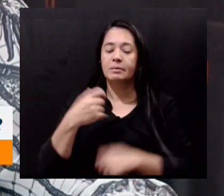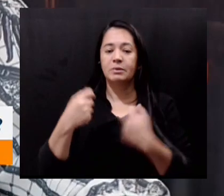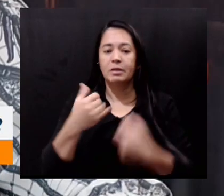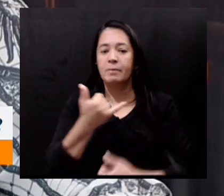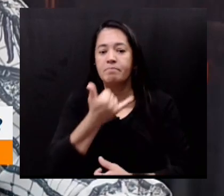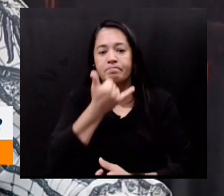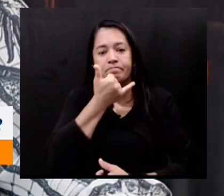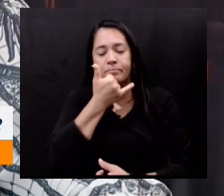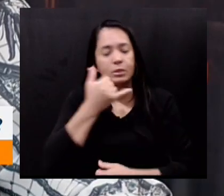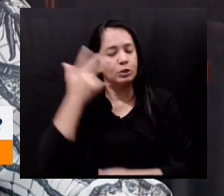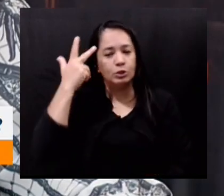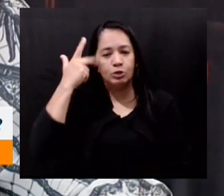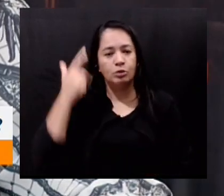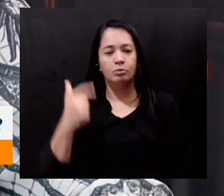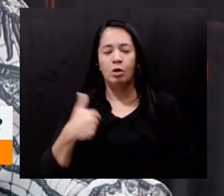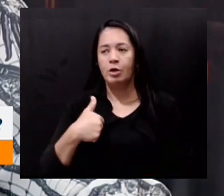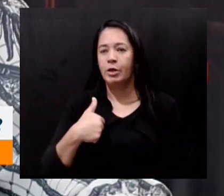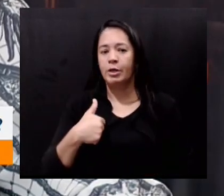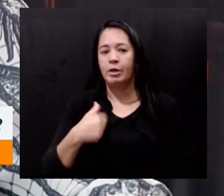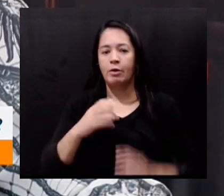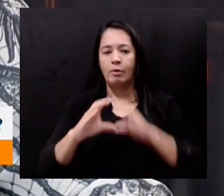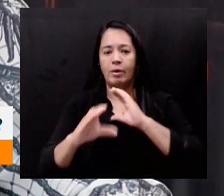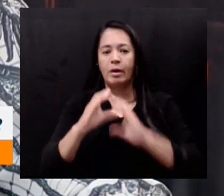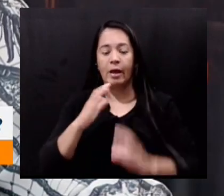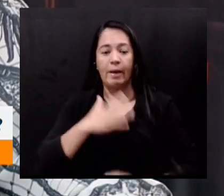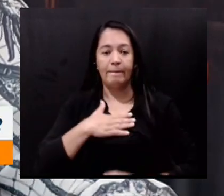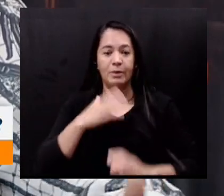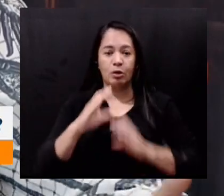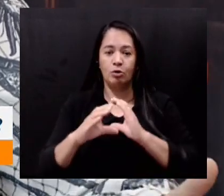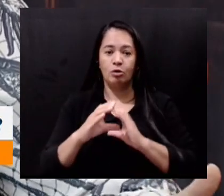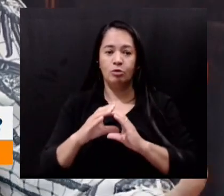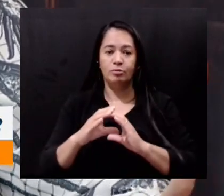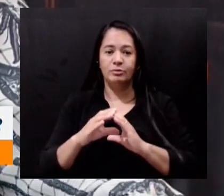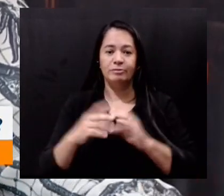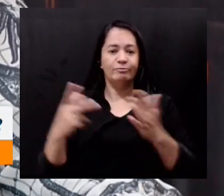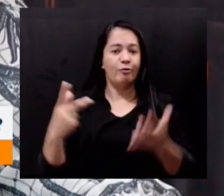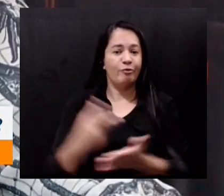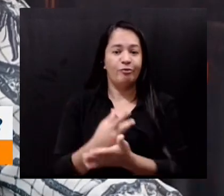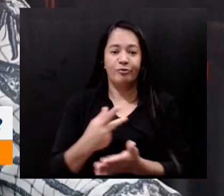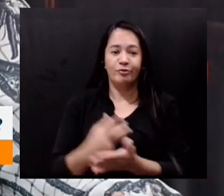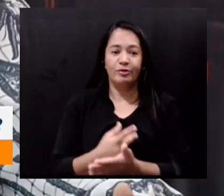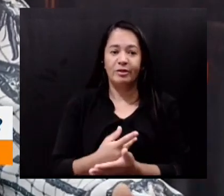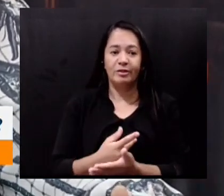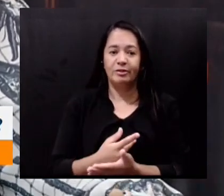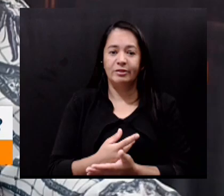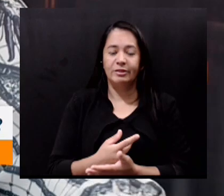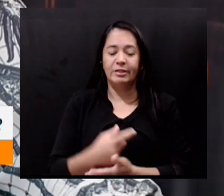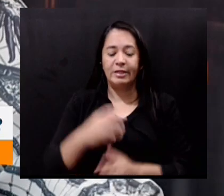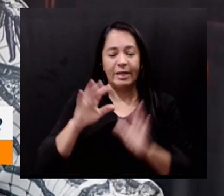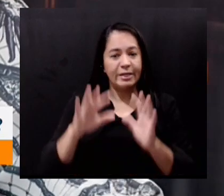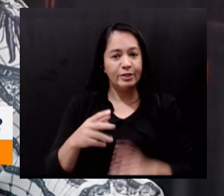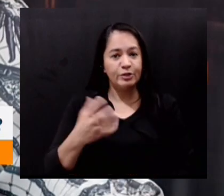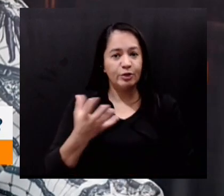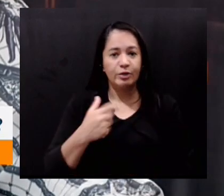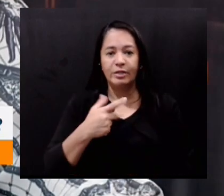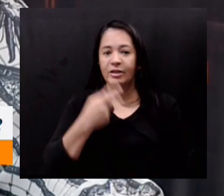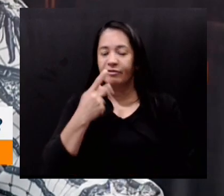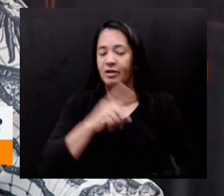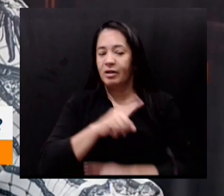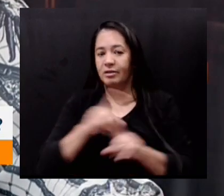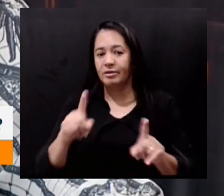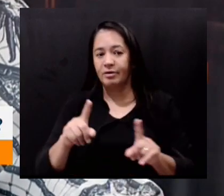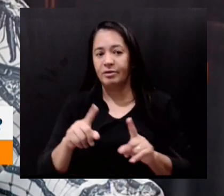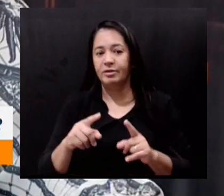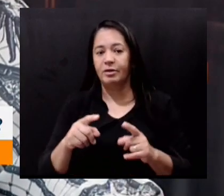minha comunicação não foi eficaz, teve ruído, não é o que eu gostaria de falar". Então você precisa escolher aí